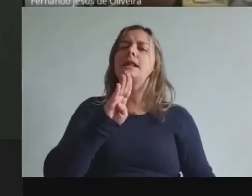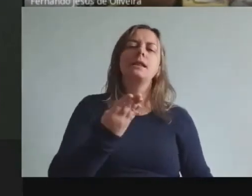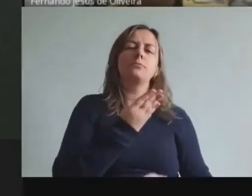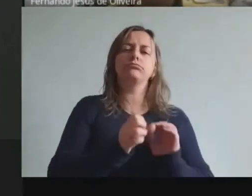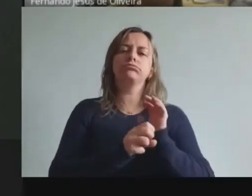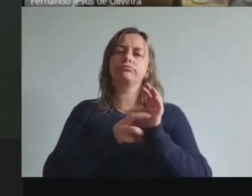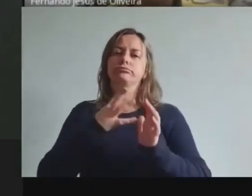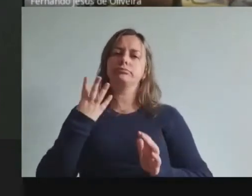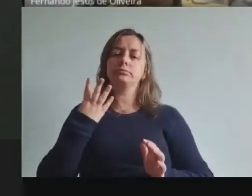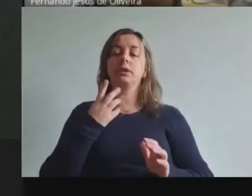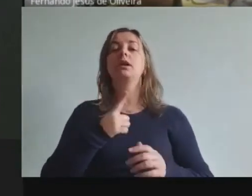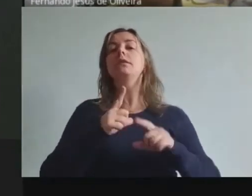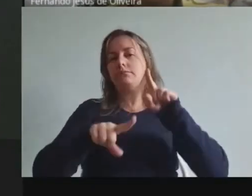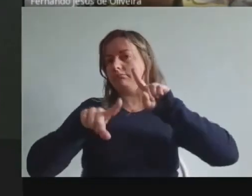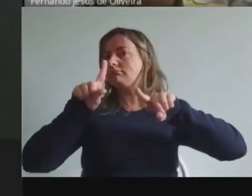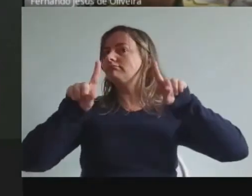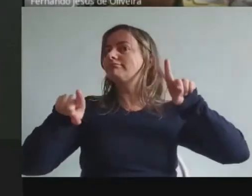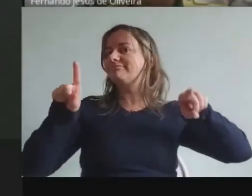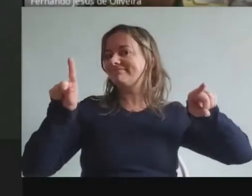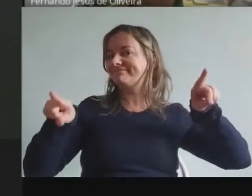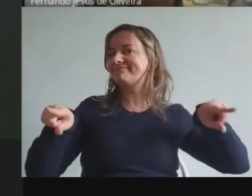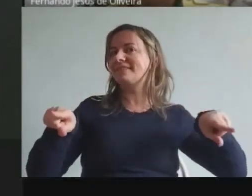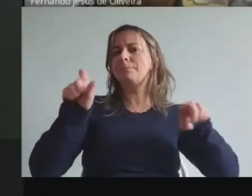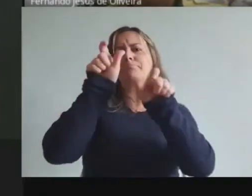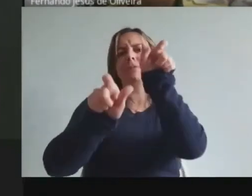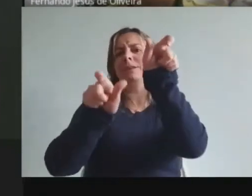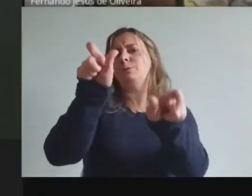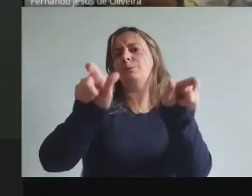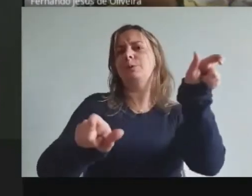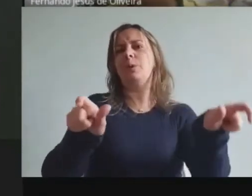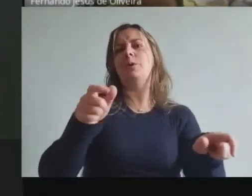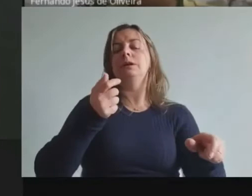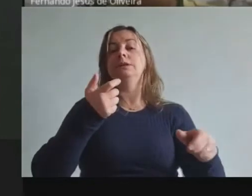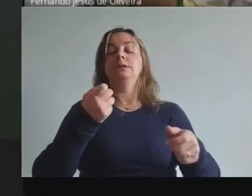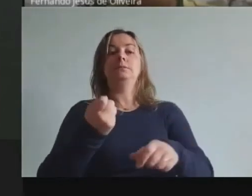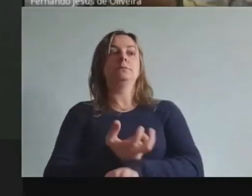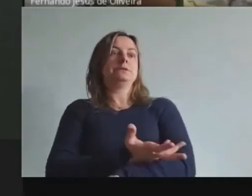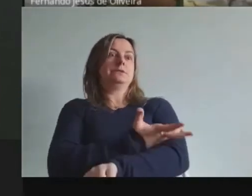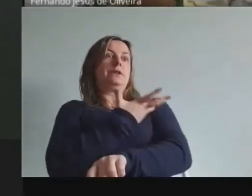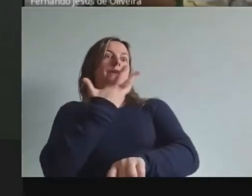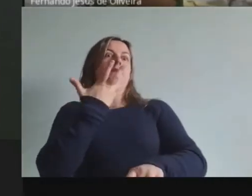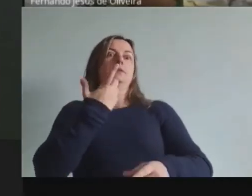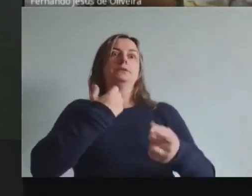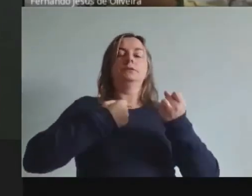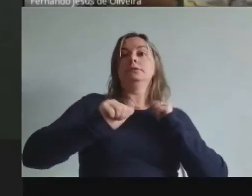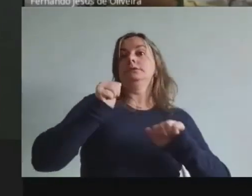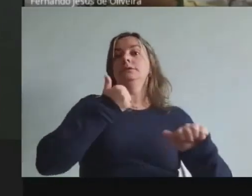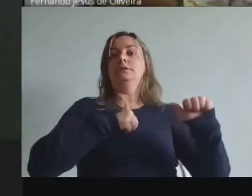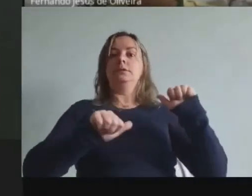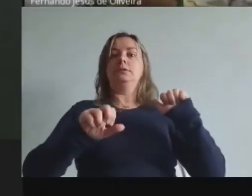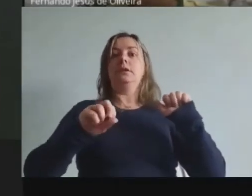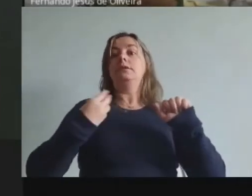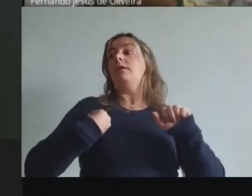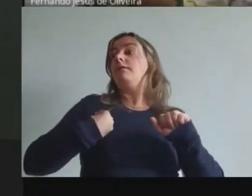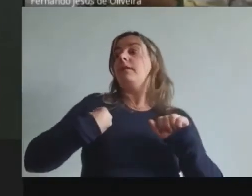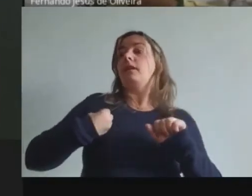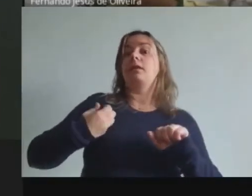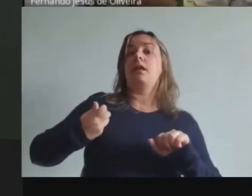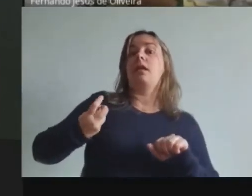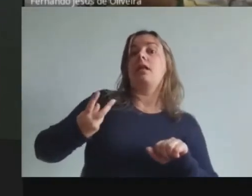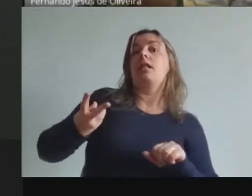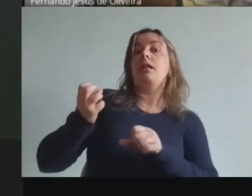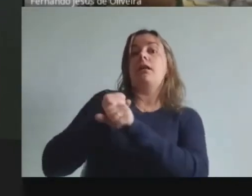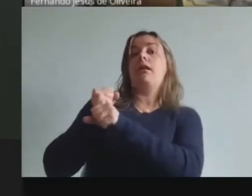Tá? As variações na emoção, na excitação, né? Ou na duração da